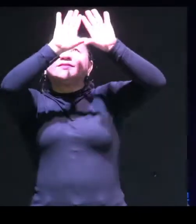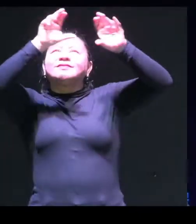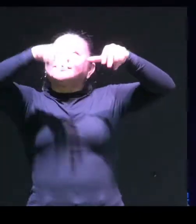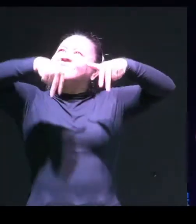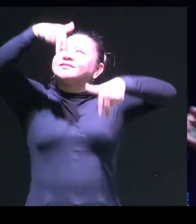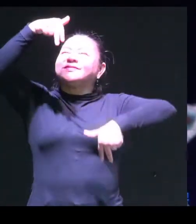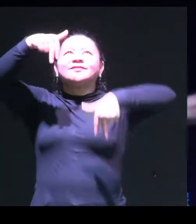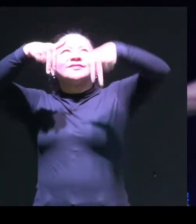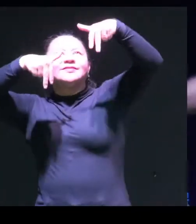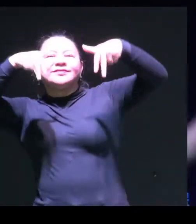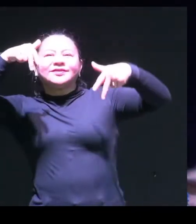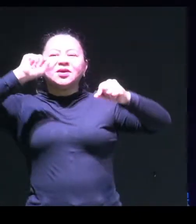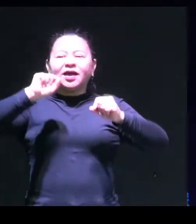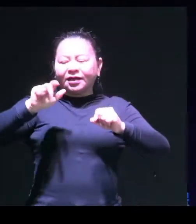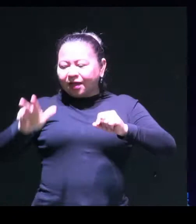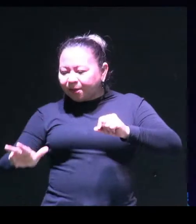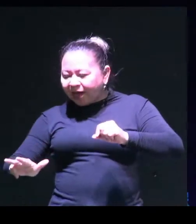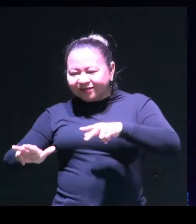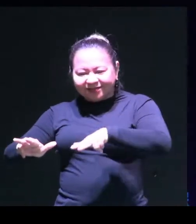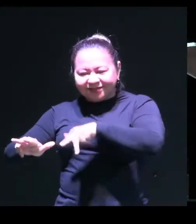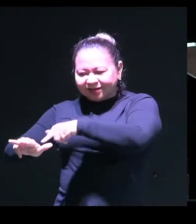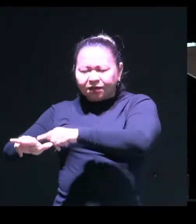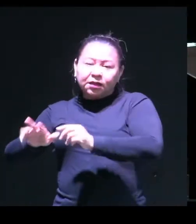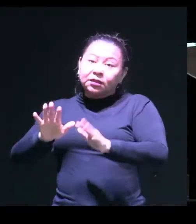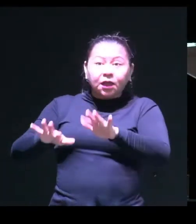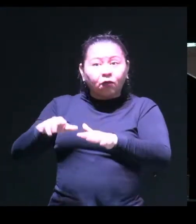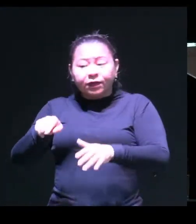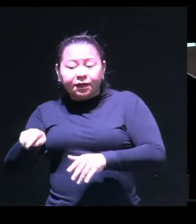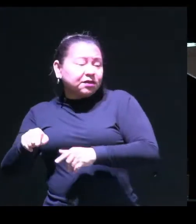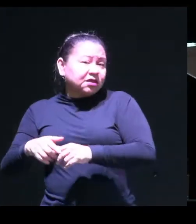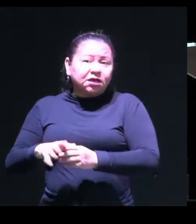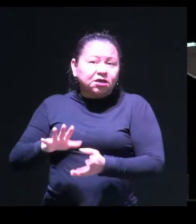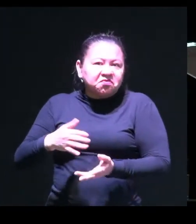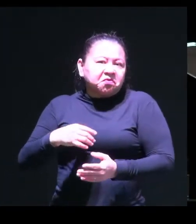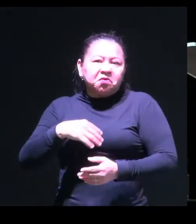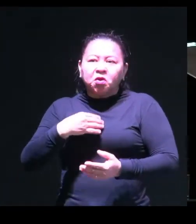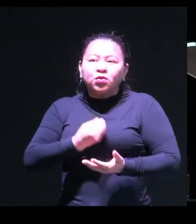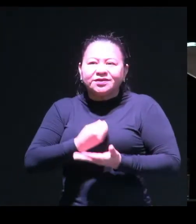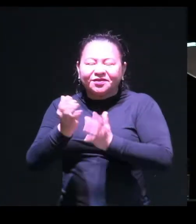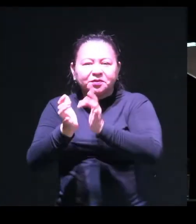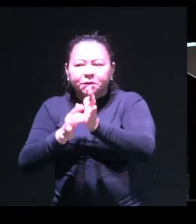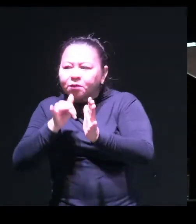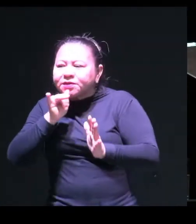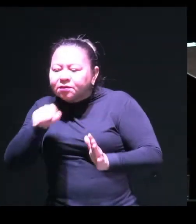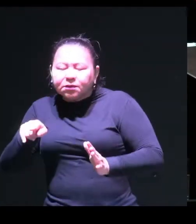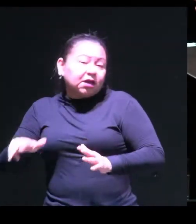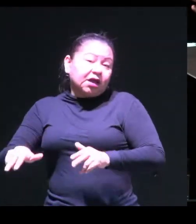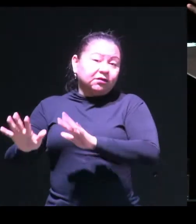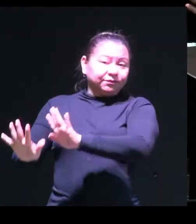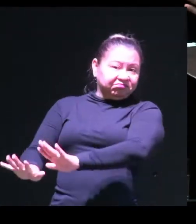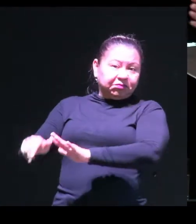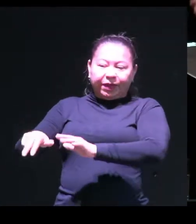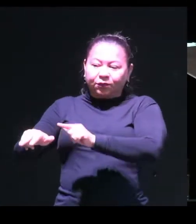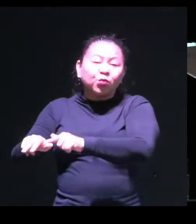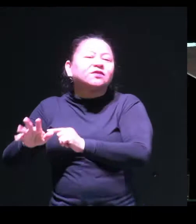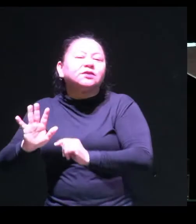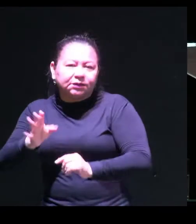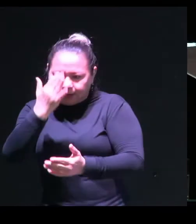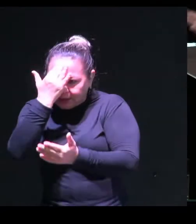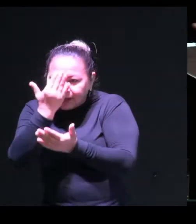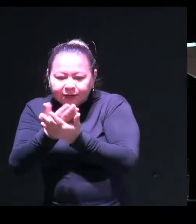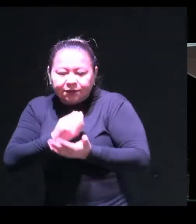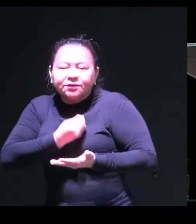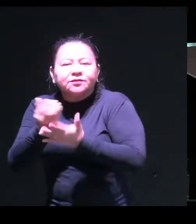ares, mas eles dizem que os que morreram sem Cristo também vão para julgamento na mesma hora. Eu não sei como eles vão resolver isso, mas nós